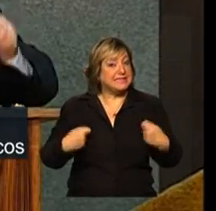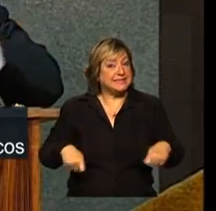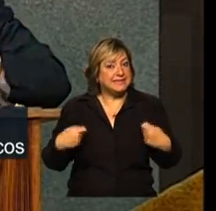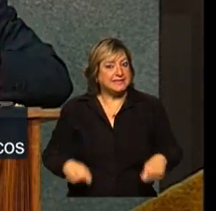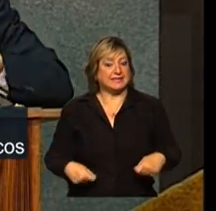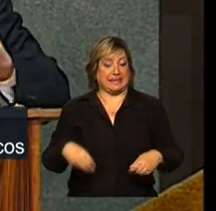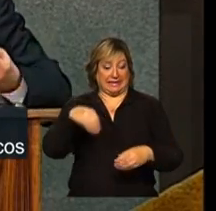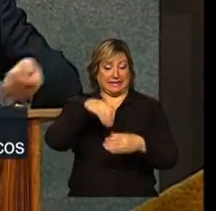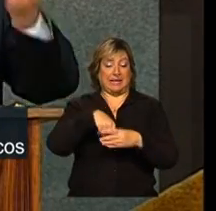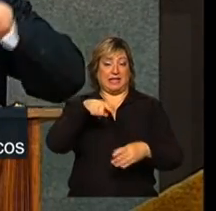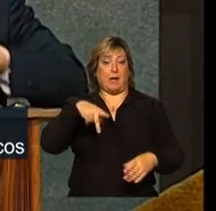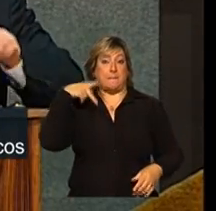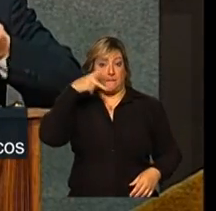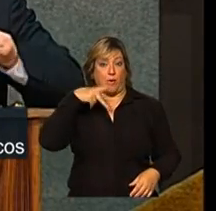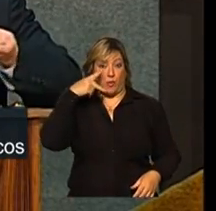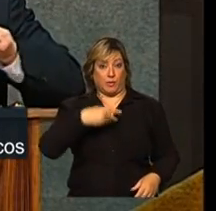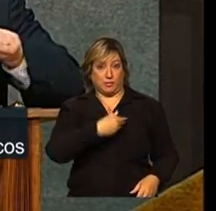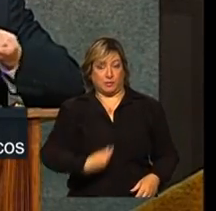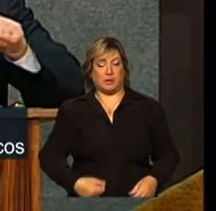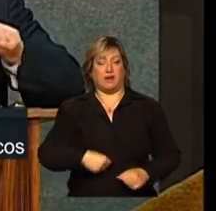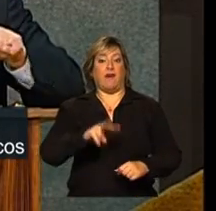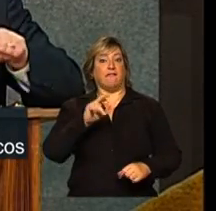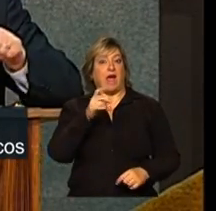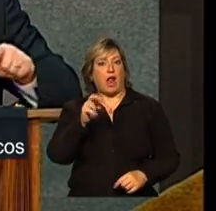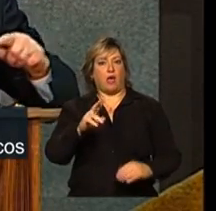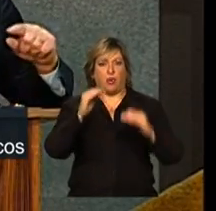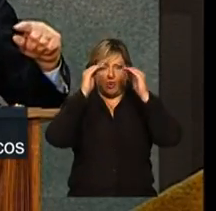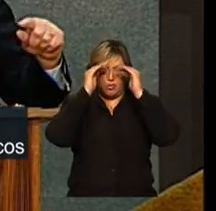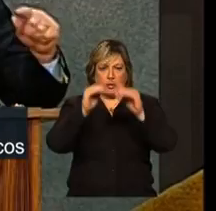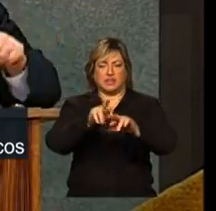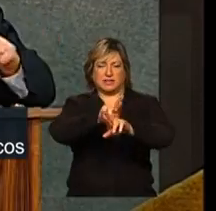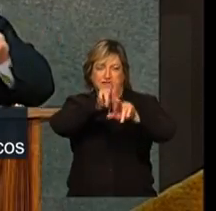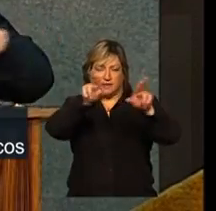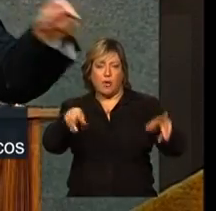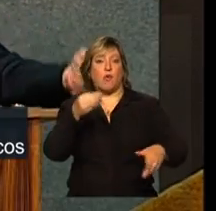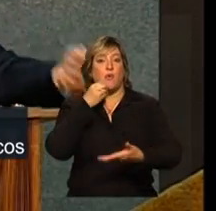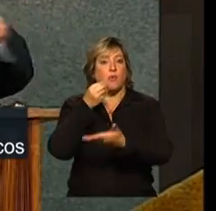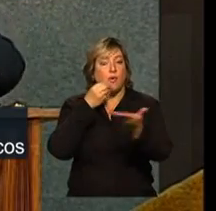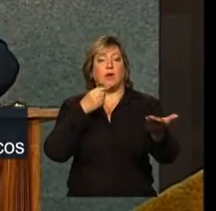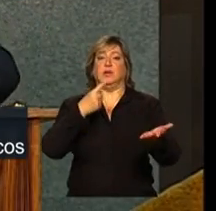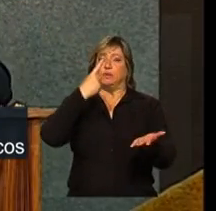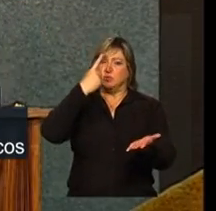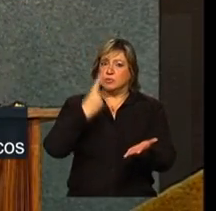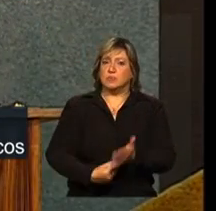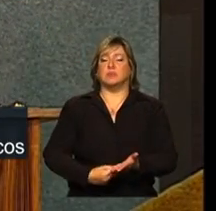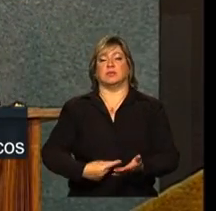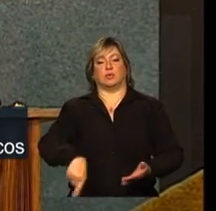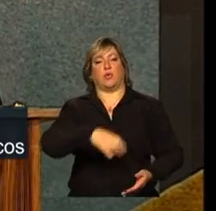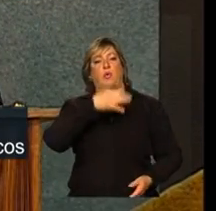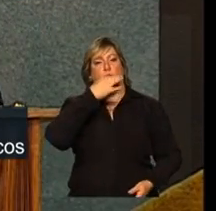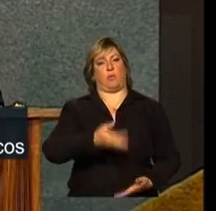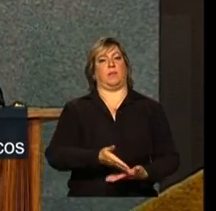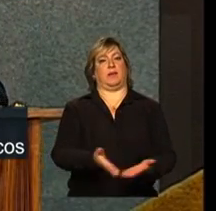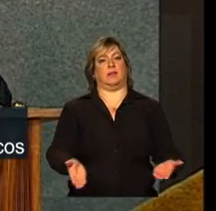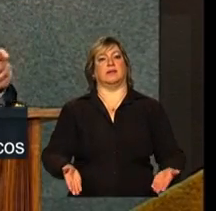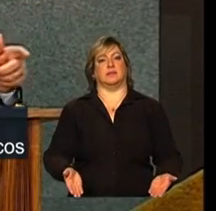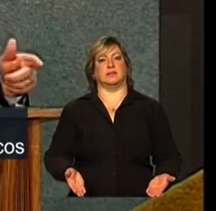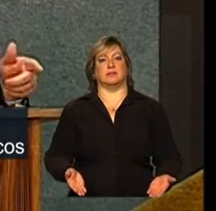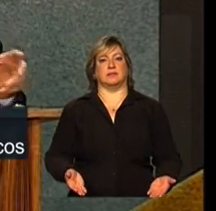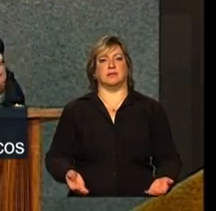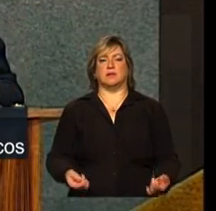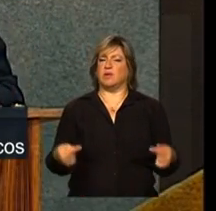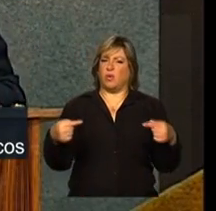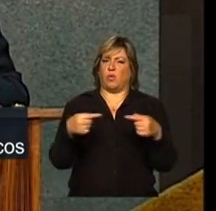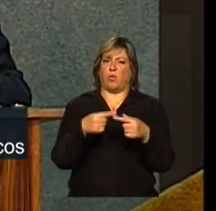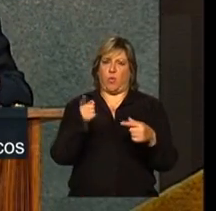na política pública, o valor da diversidade de oportunidade seja um compromisso das propostas dela. Não tem